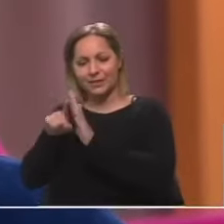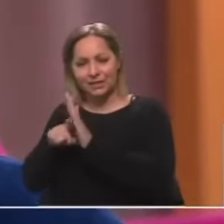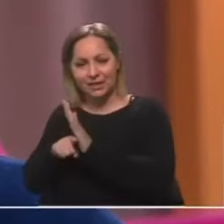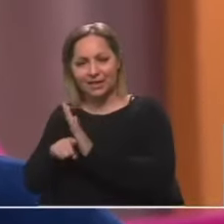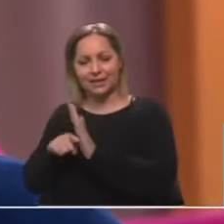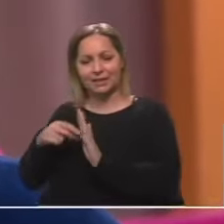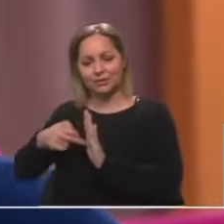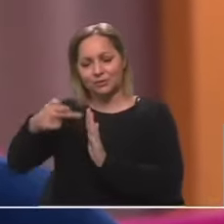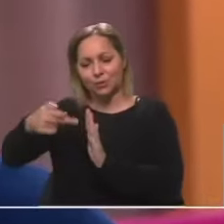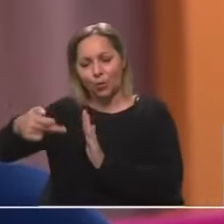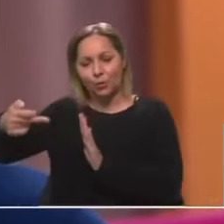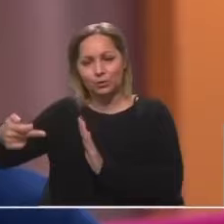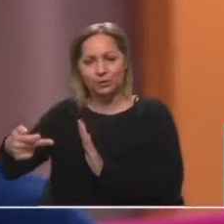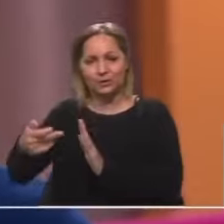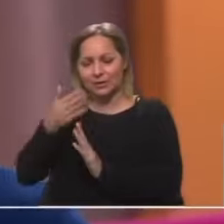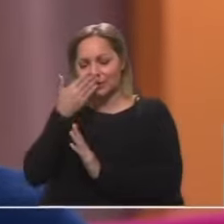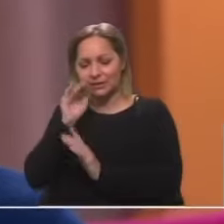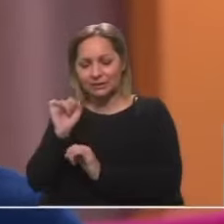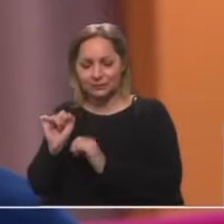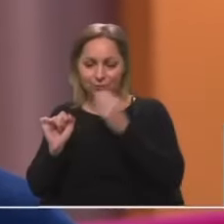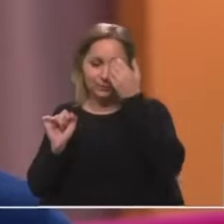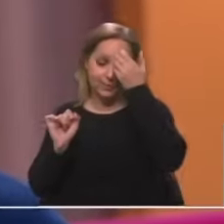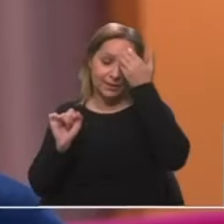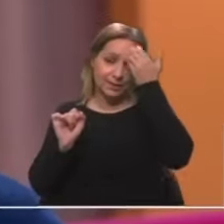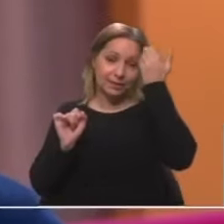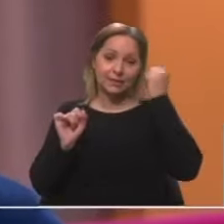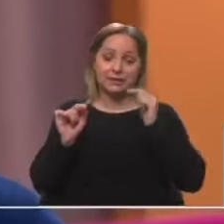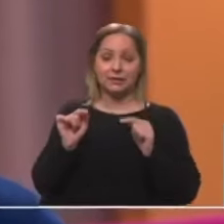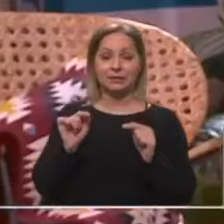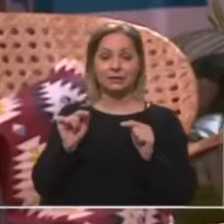portanto, a nossa maneira de ser, que portanto, consiga